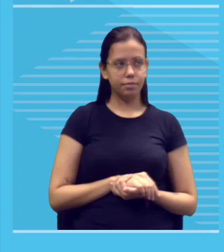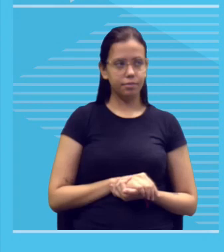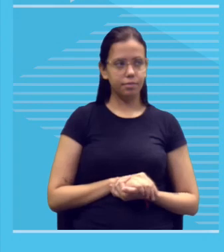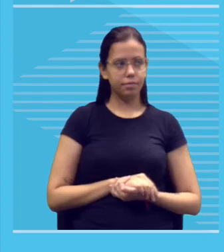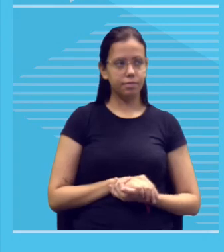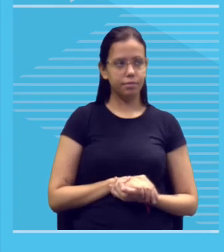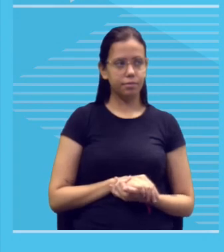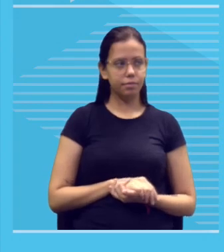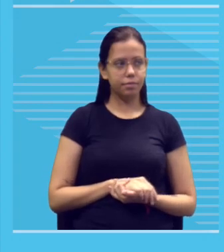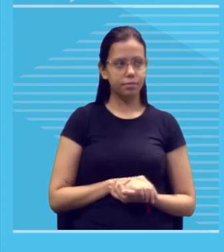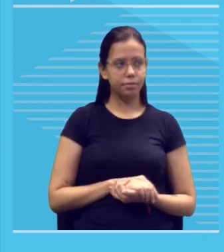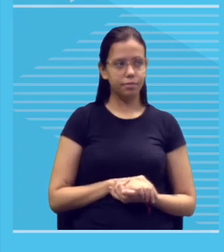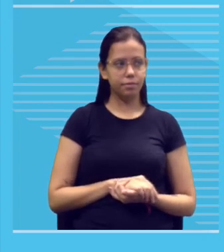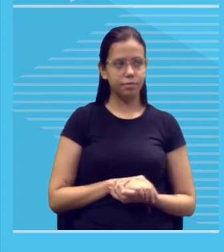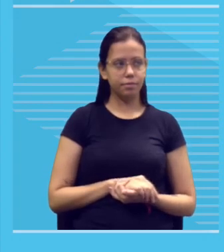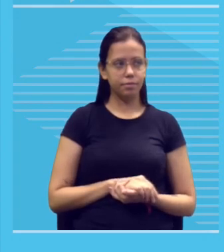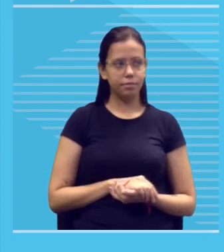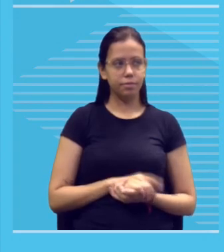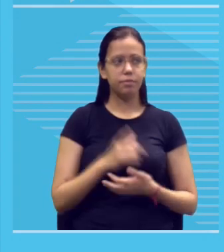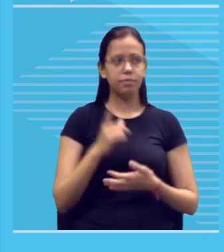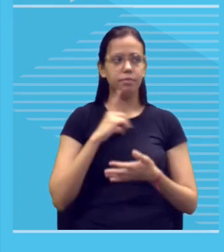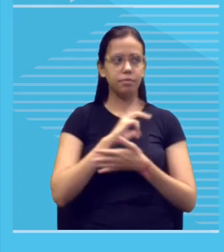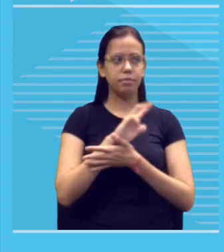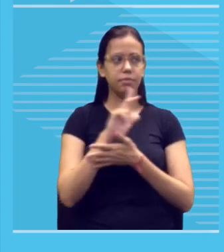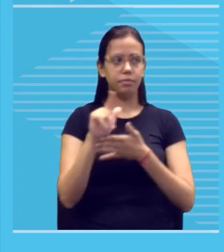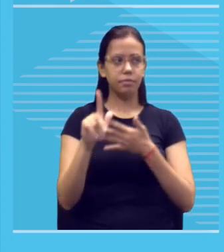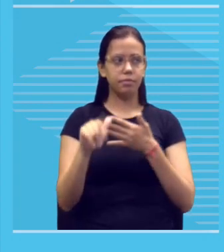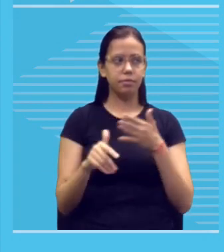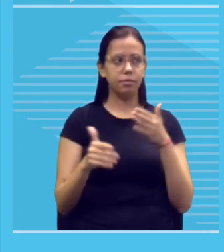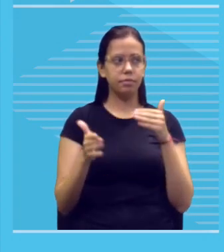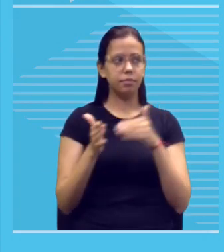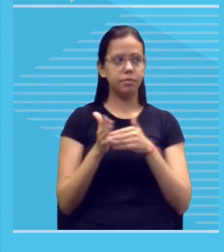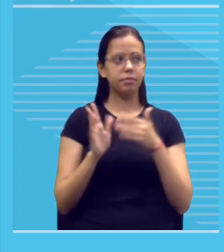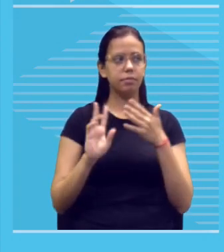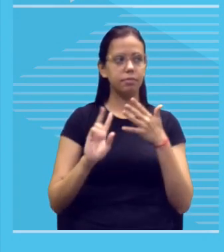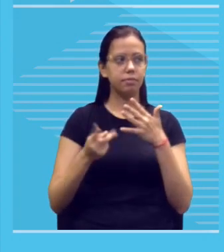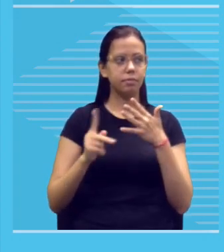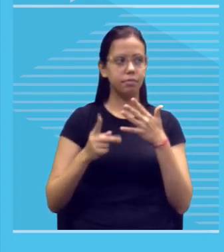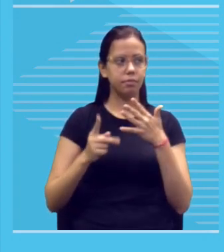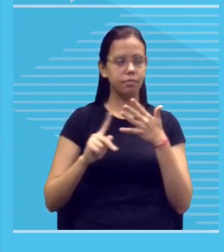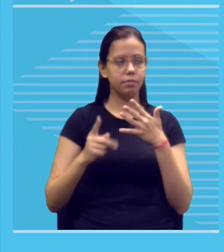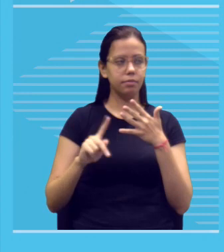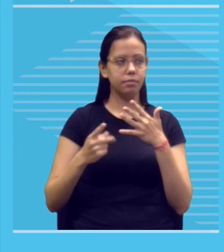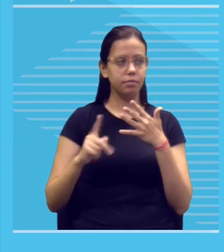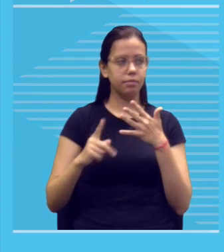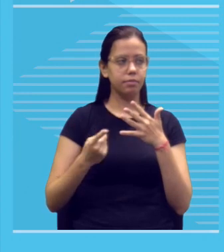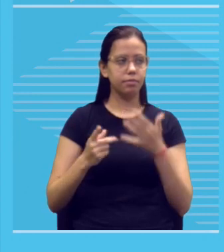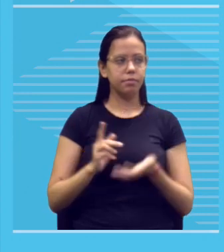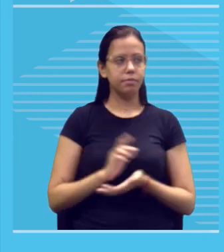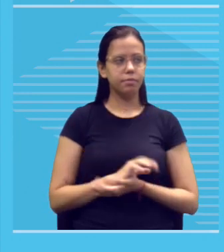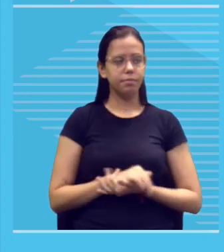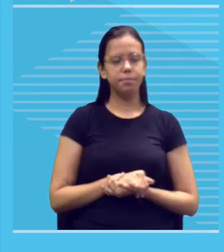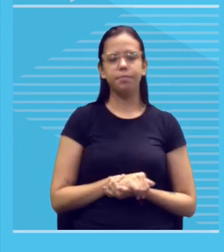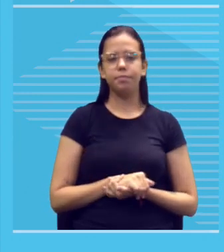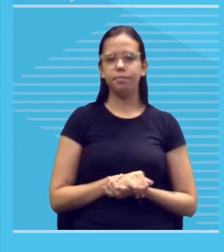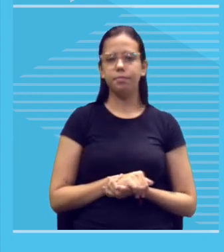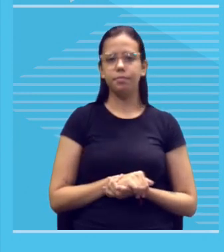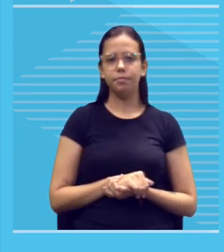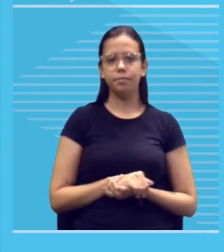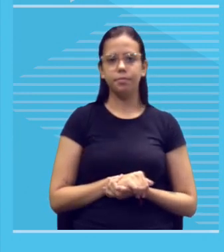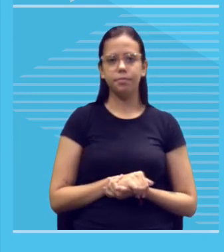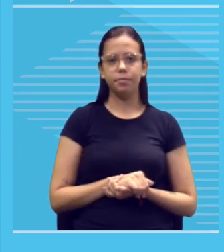vamos fazer aqui ó vários itens tem até o h né um dois três quatro cinco seis sete oito itens